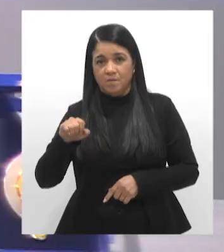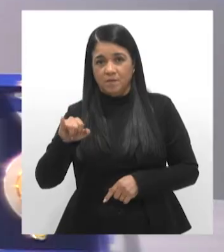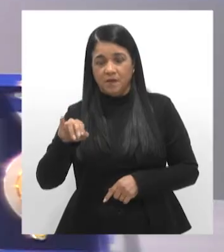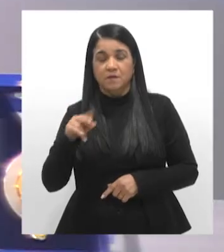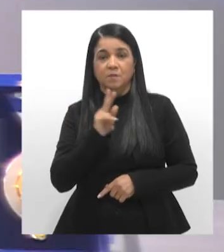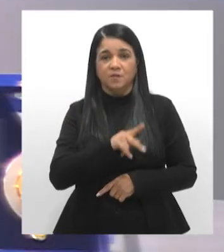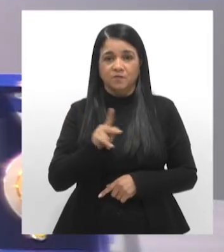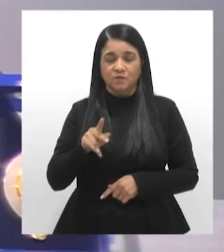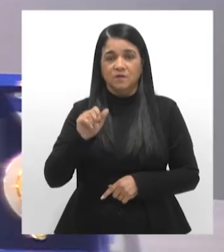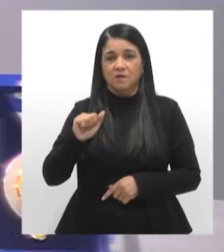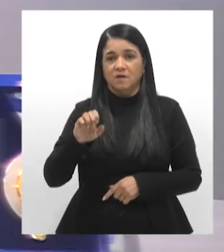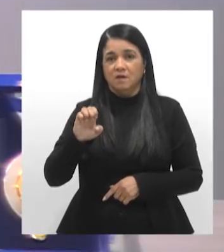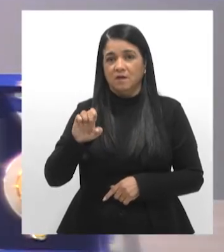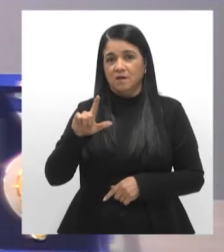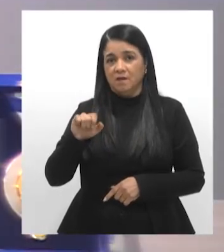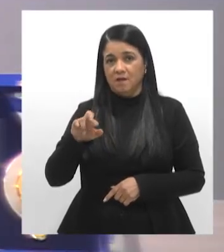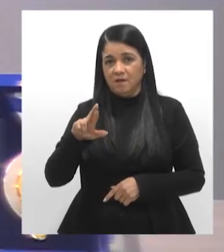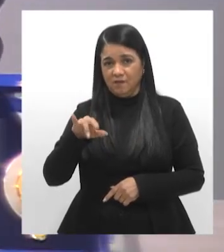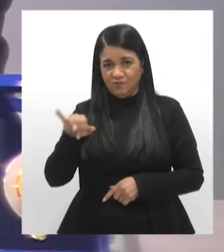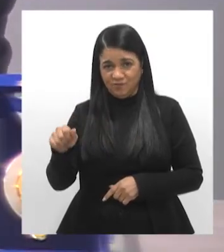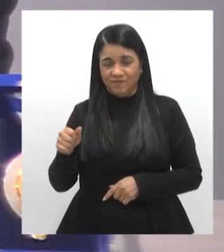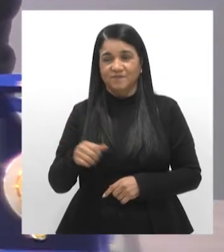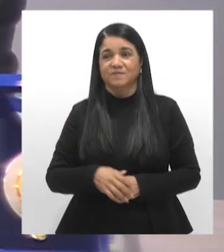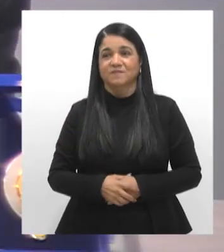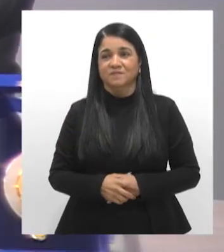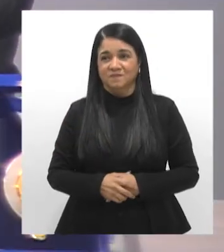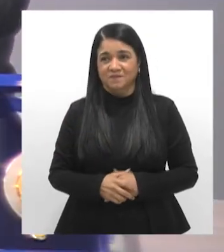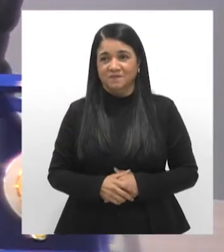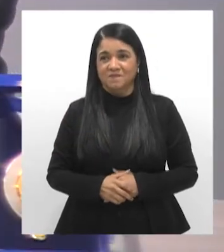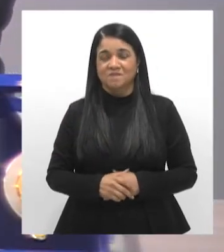ELERJ. Bom,